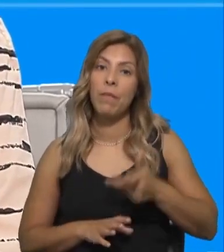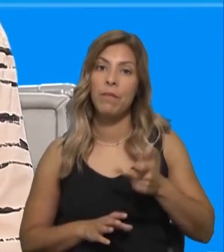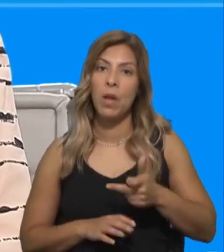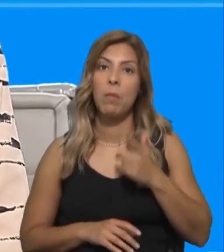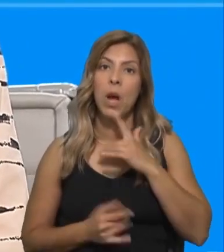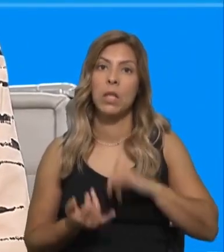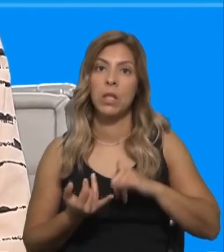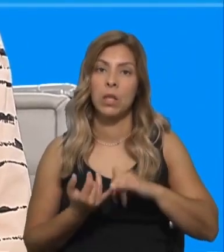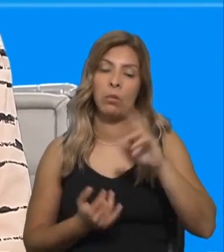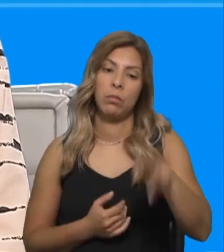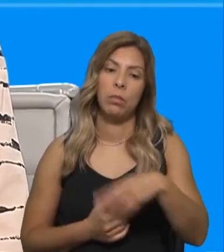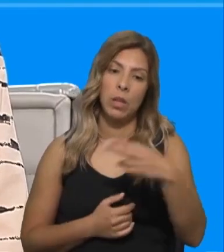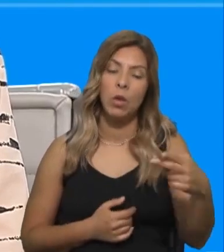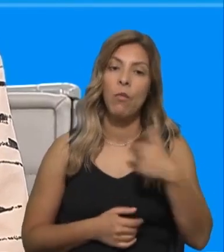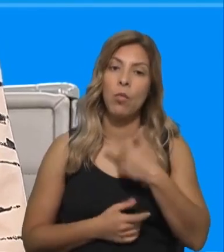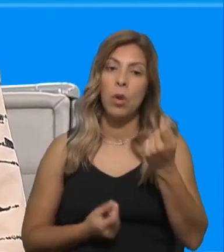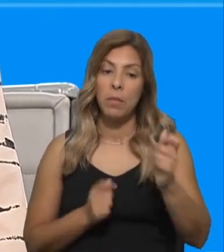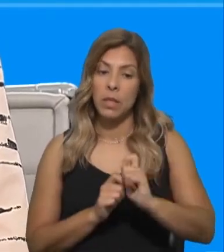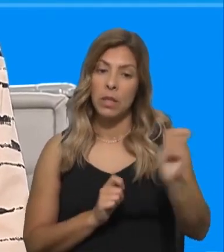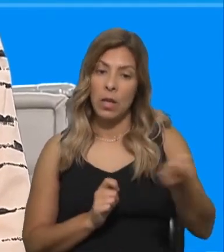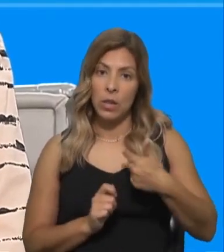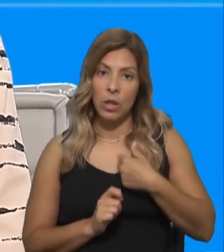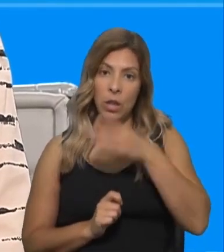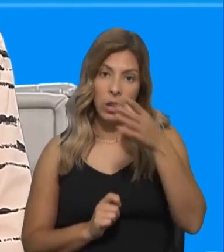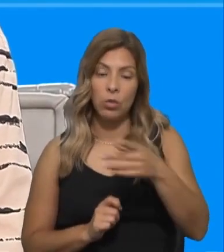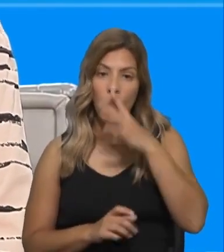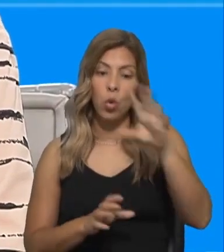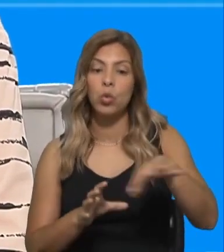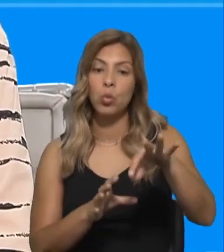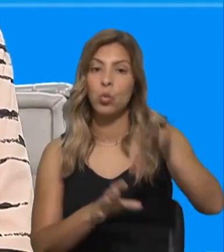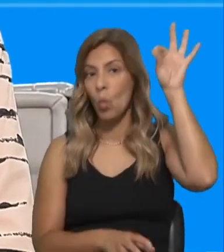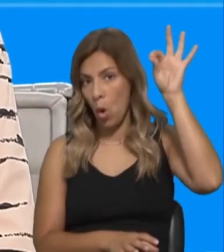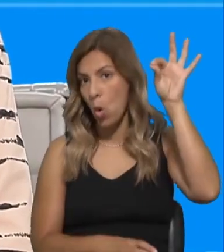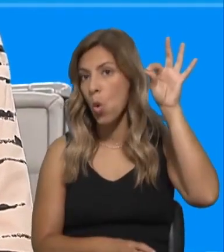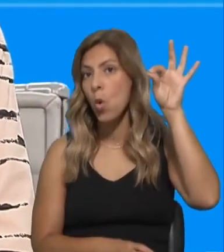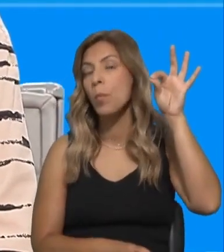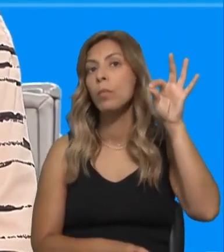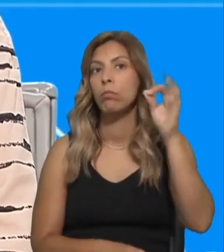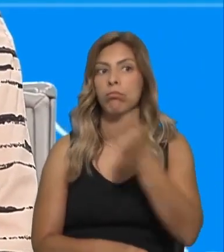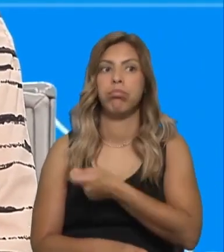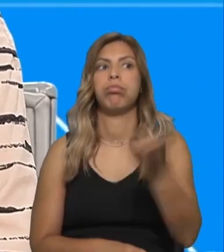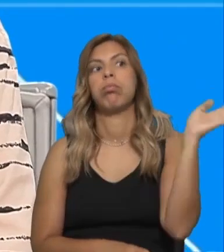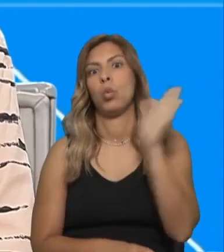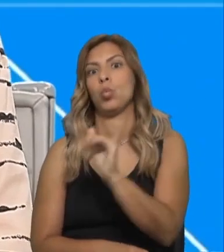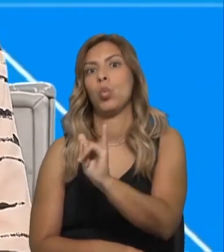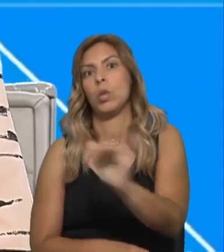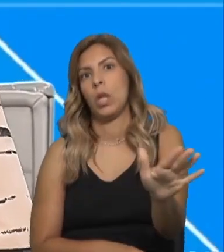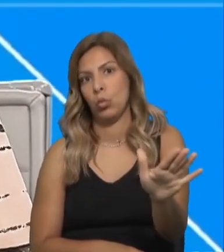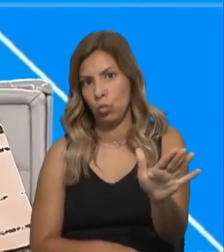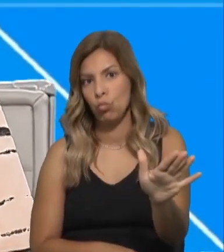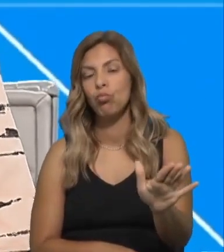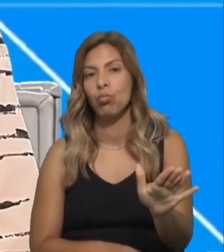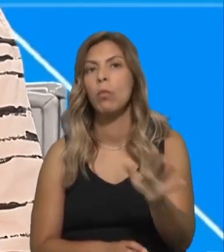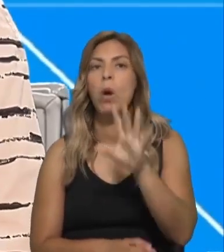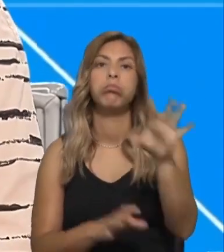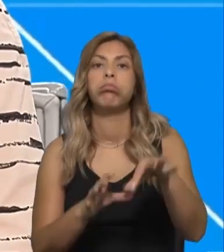associação de vaticanistas e recebi uma mensagem a dizer que ia haver um sorteio. Claro, porque somos mais de 200 os que têm acreditação permanente. E havia um